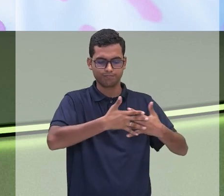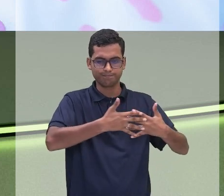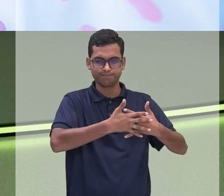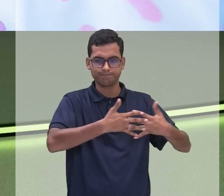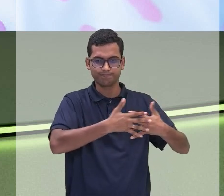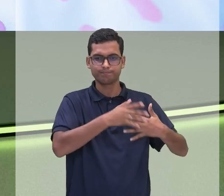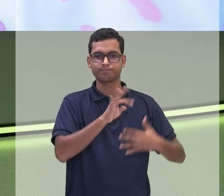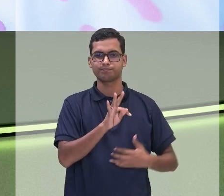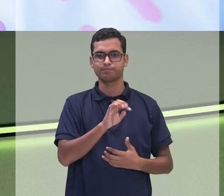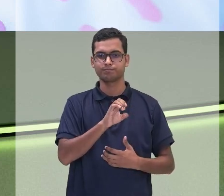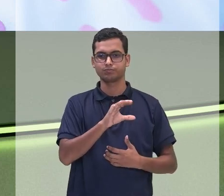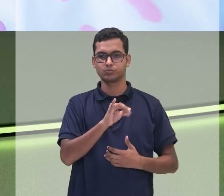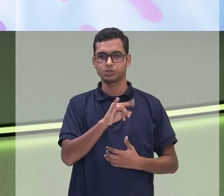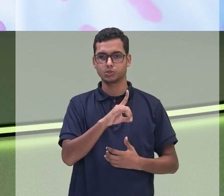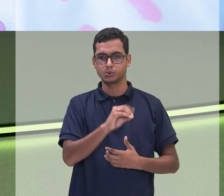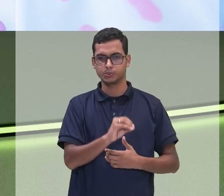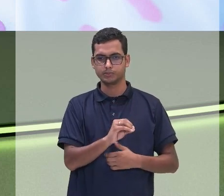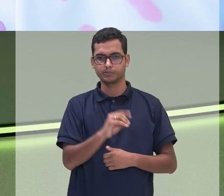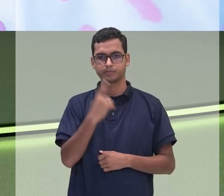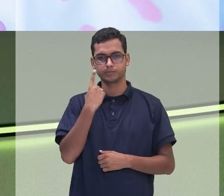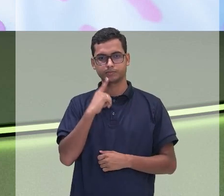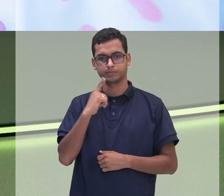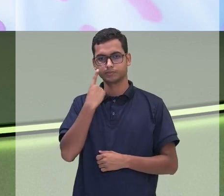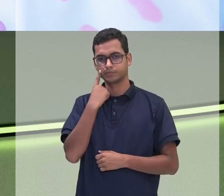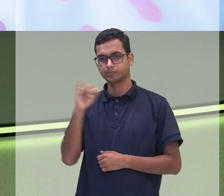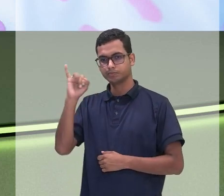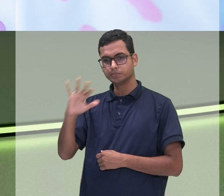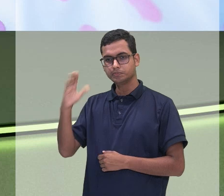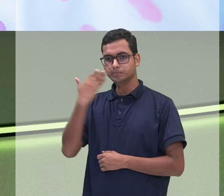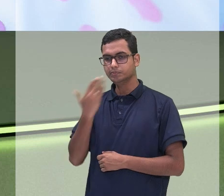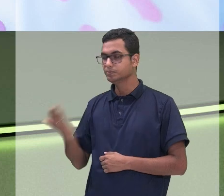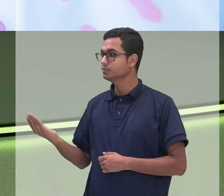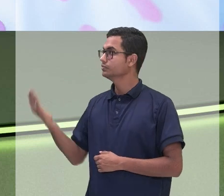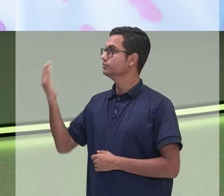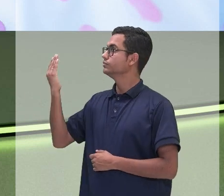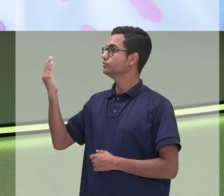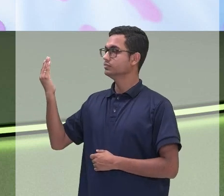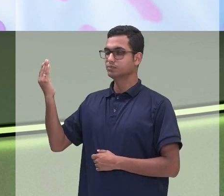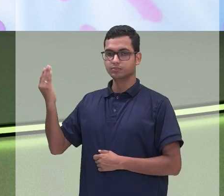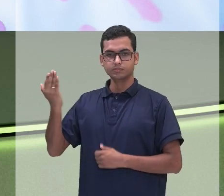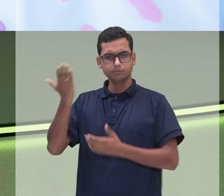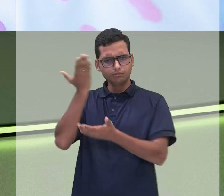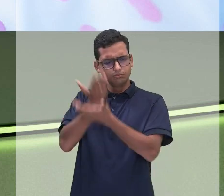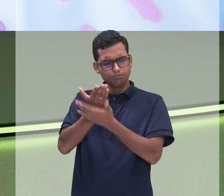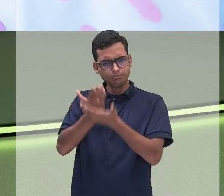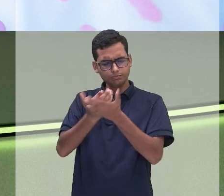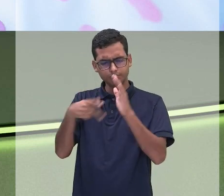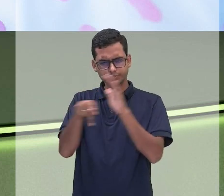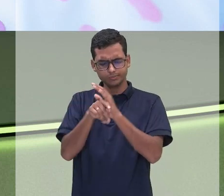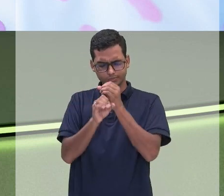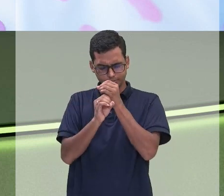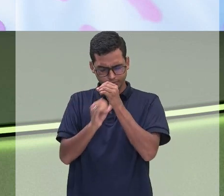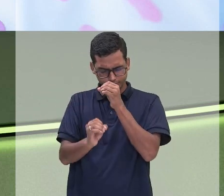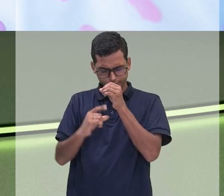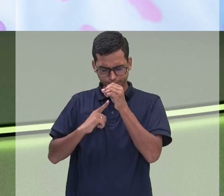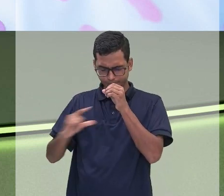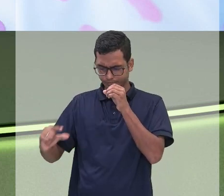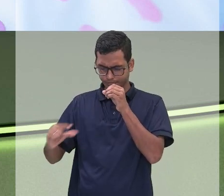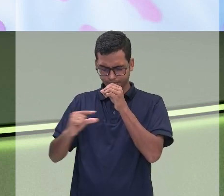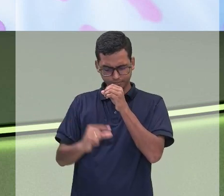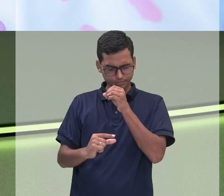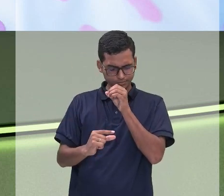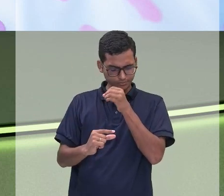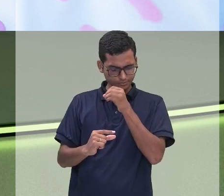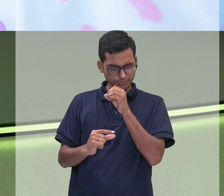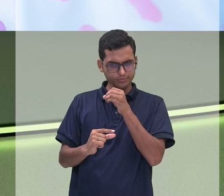sendo observado e analisado através de um estudo microscópico. Né? Lembrando que as células, aqui, essas partes que fazem